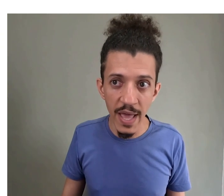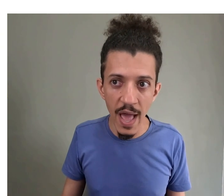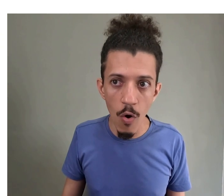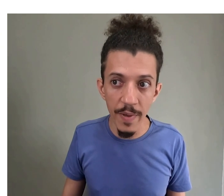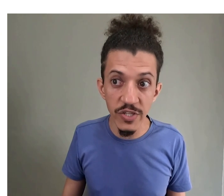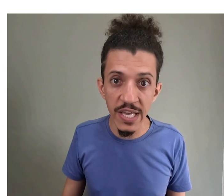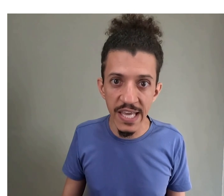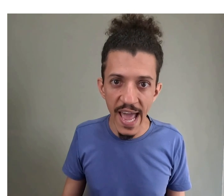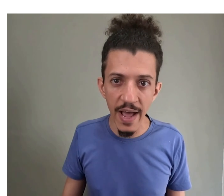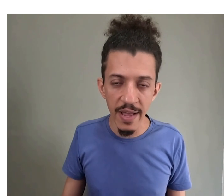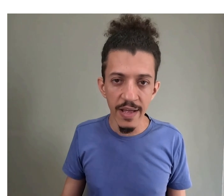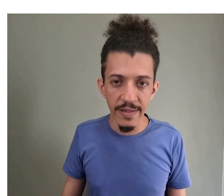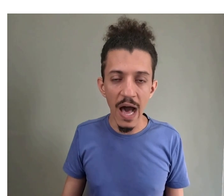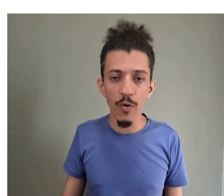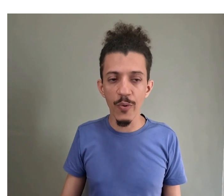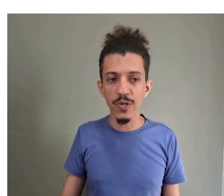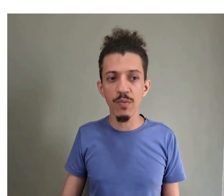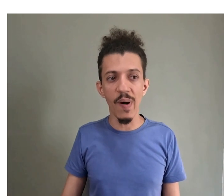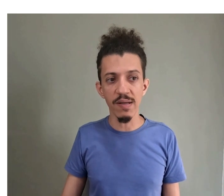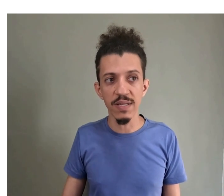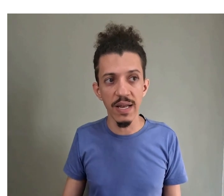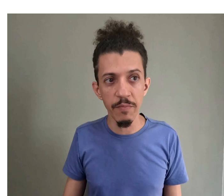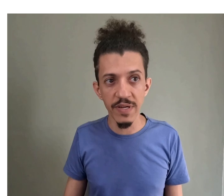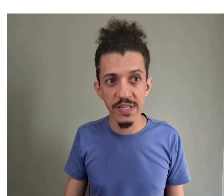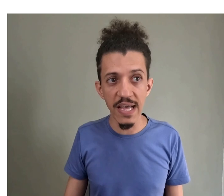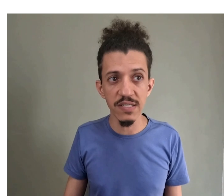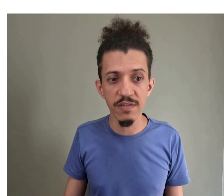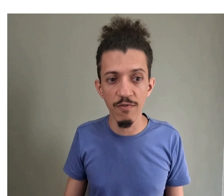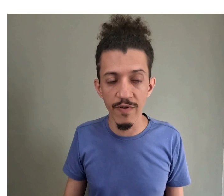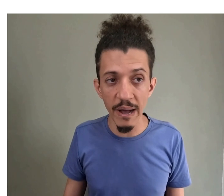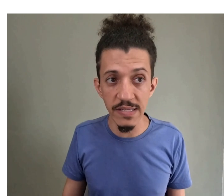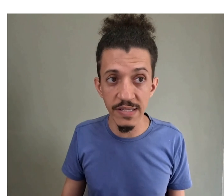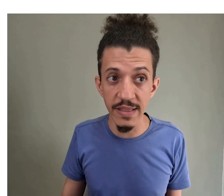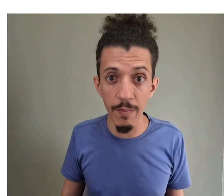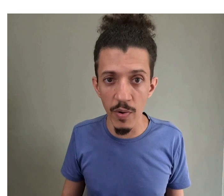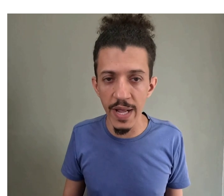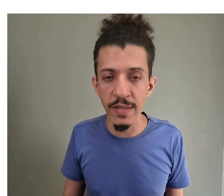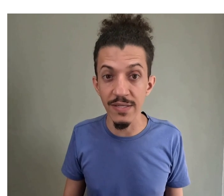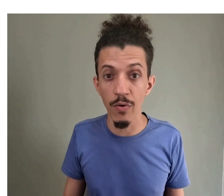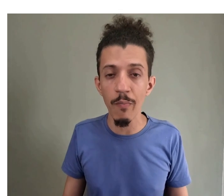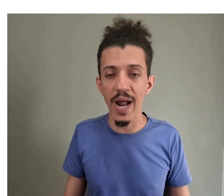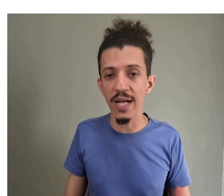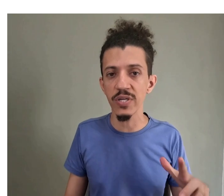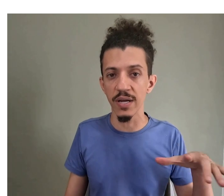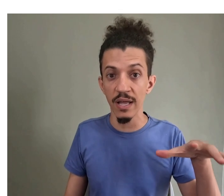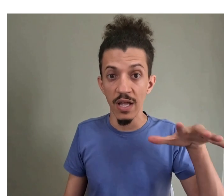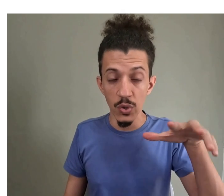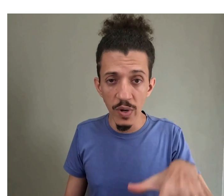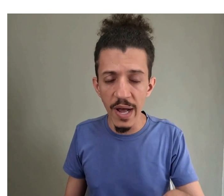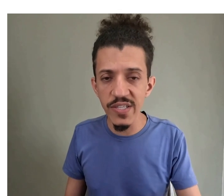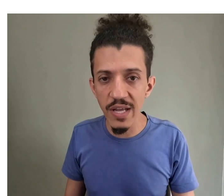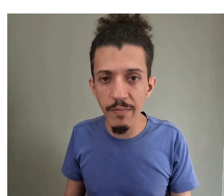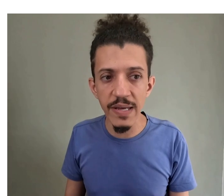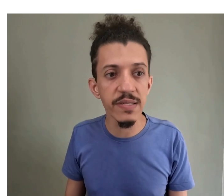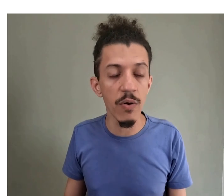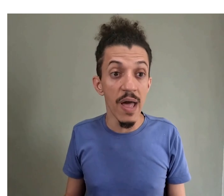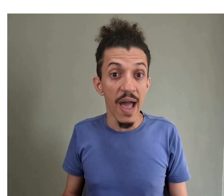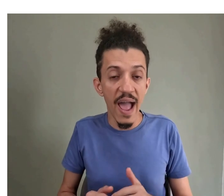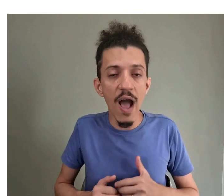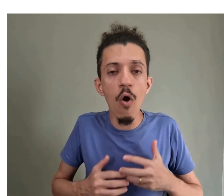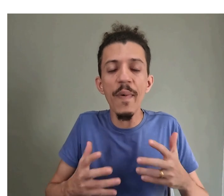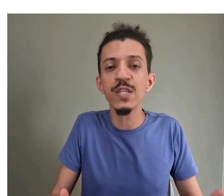quem realmente quer dar o próximo passo na Libras, quer se desenvolver mais, quer ter a minha orientação prática durante a